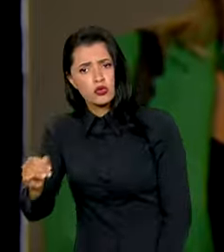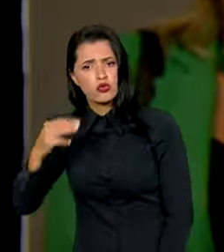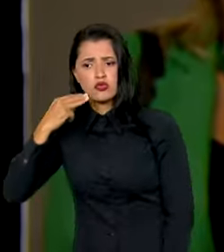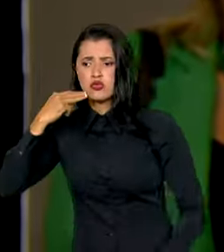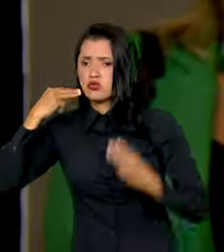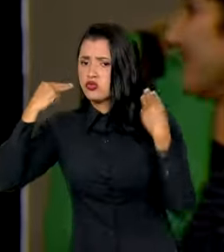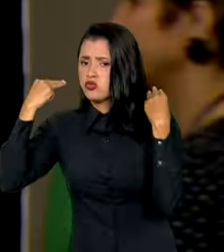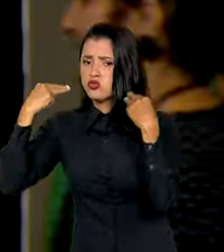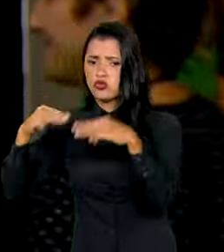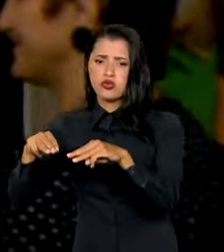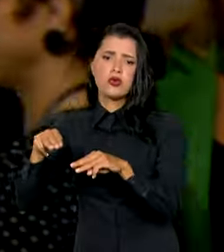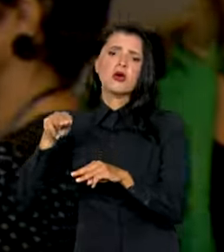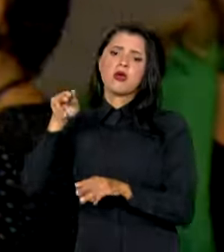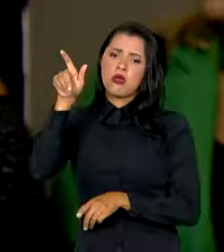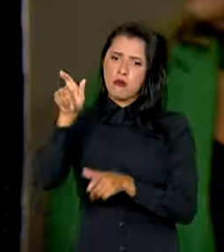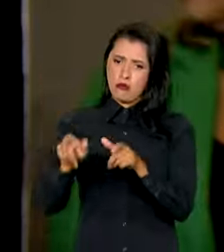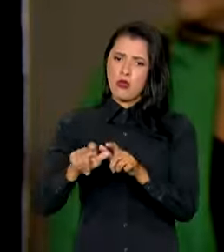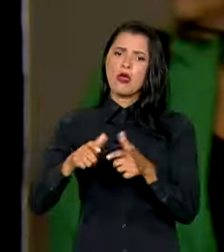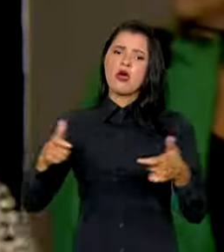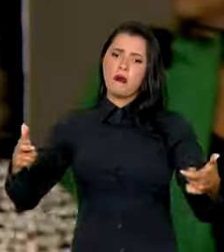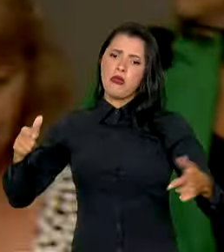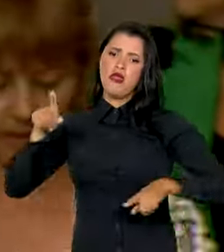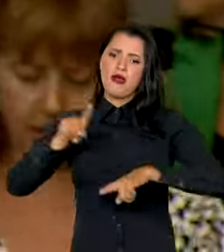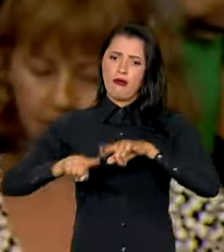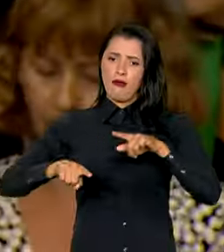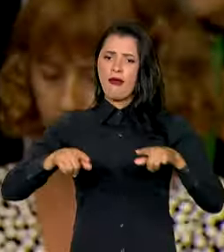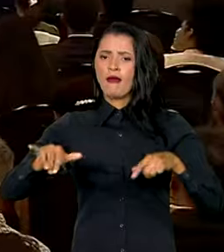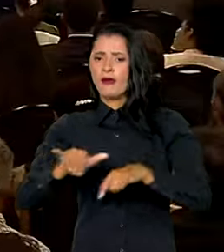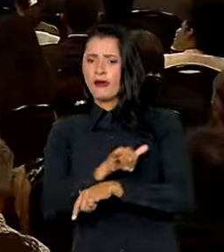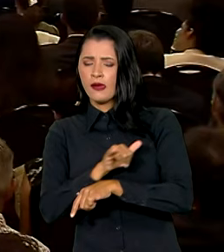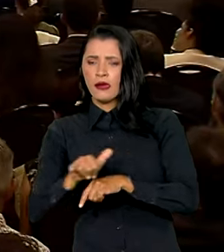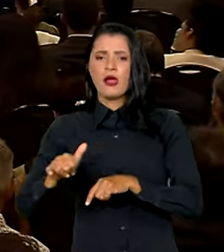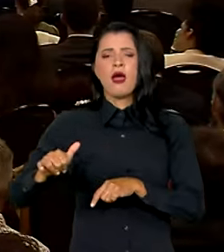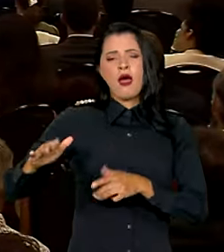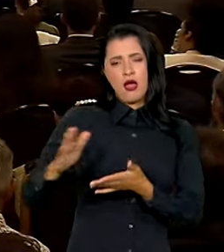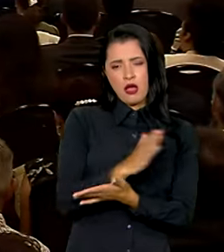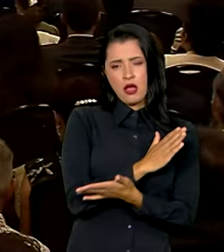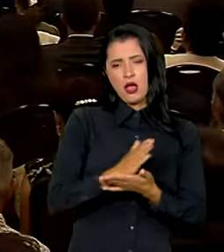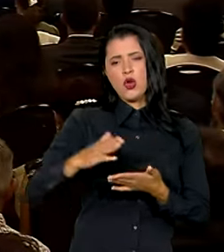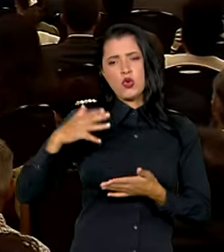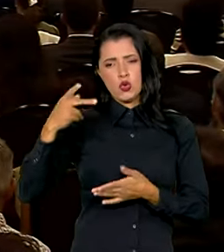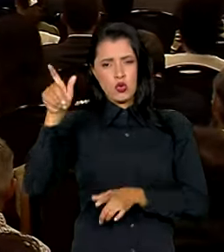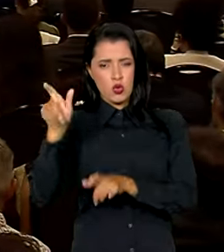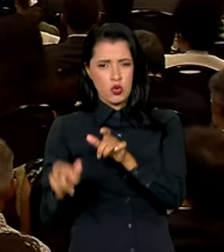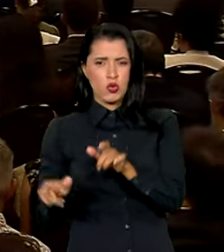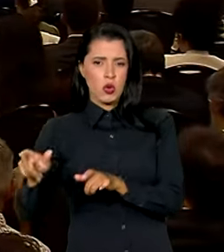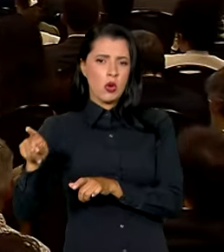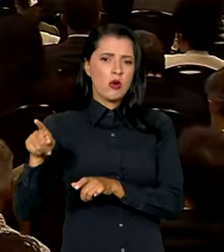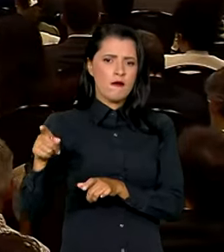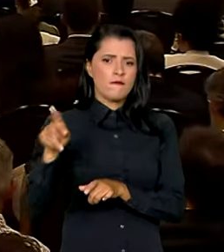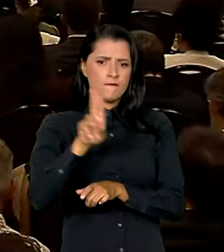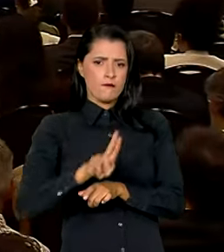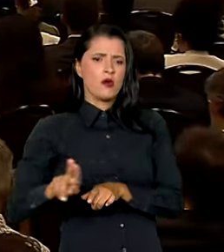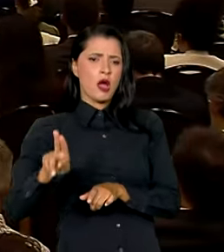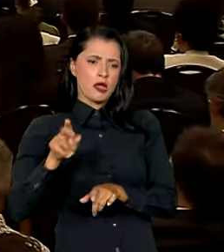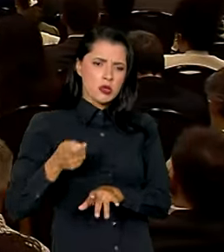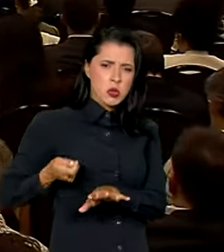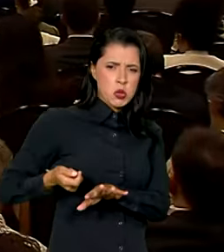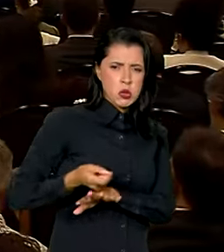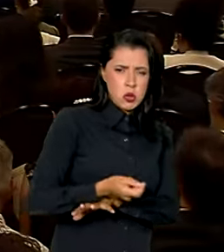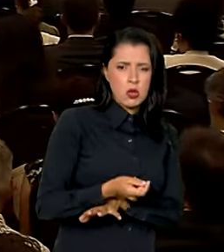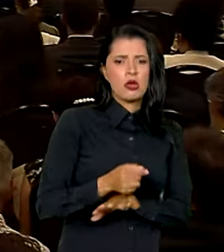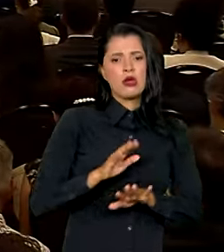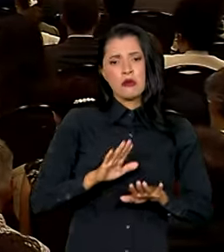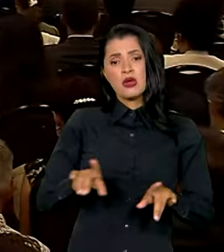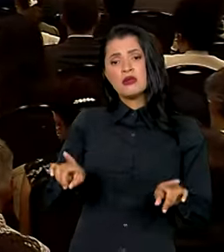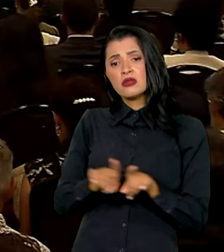também são objeto e, infelizmente, alguns até atores, né, dessa desinformação, mas também